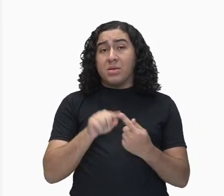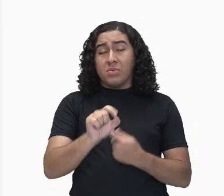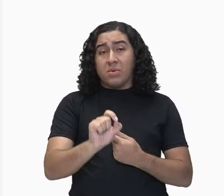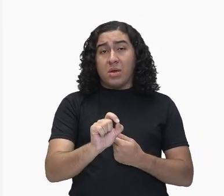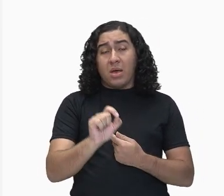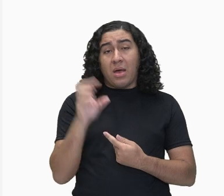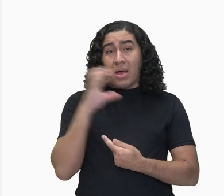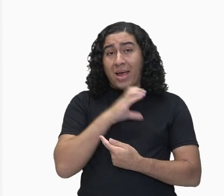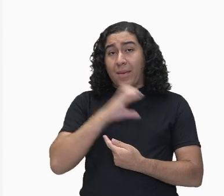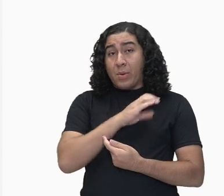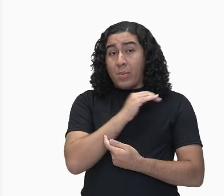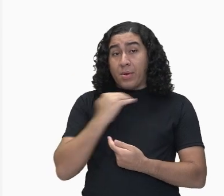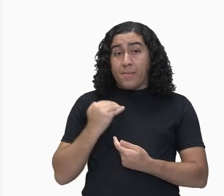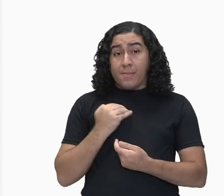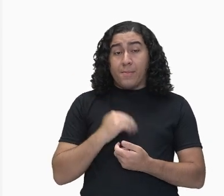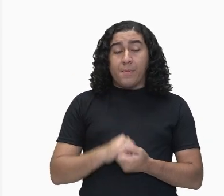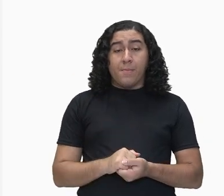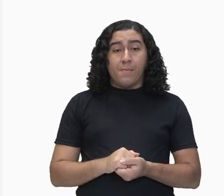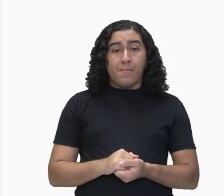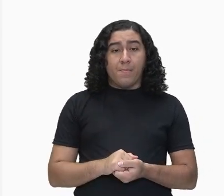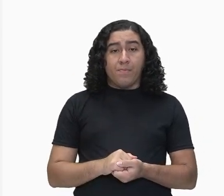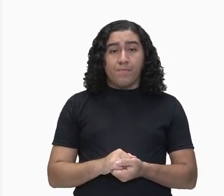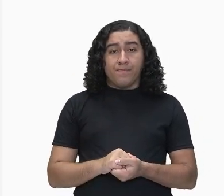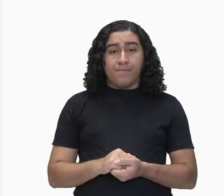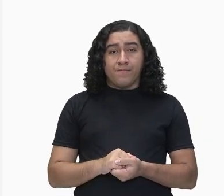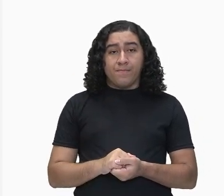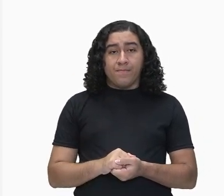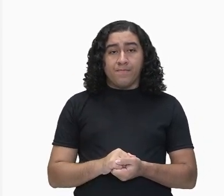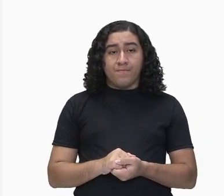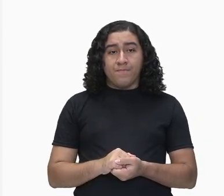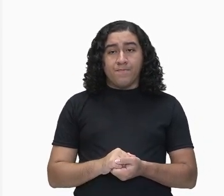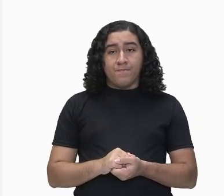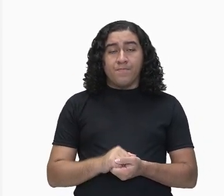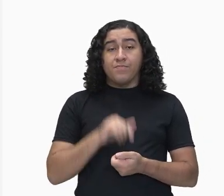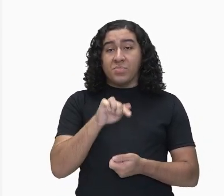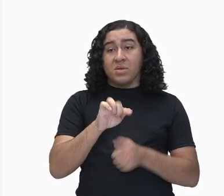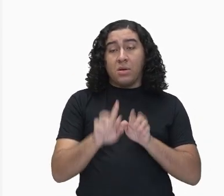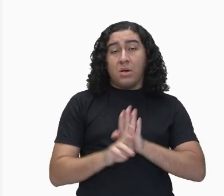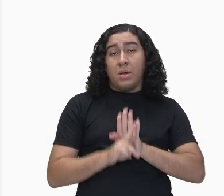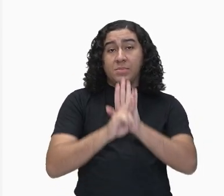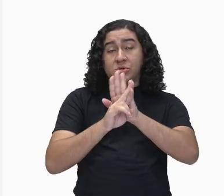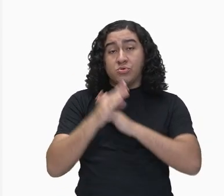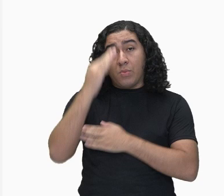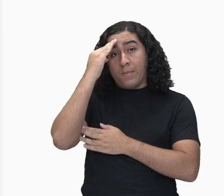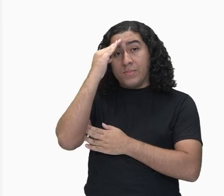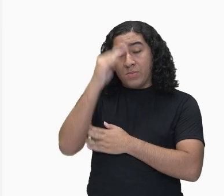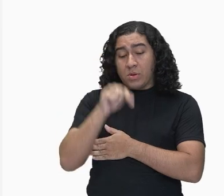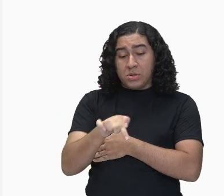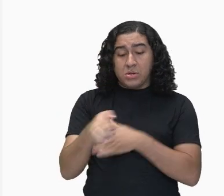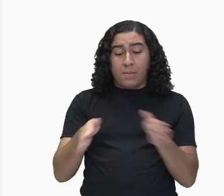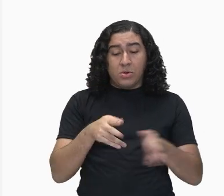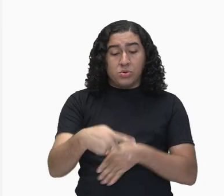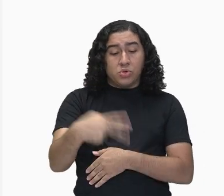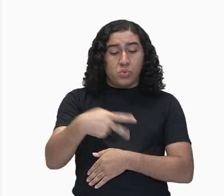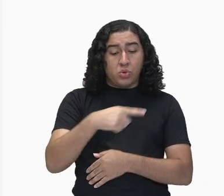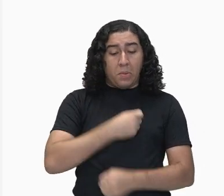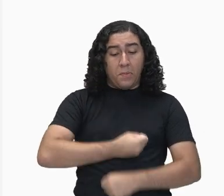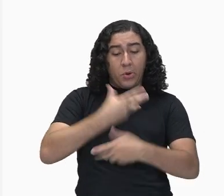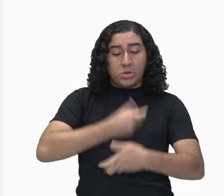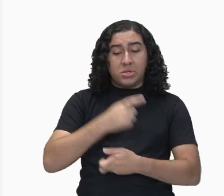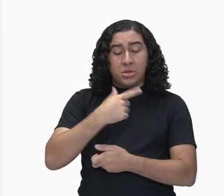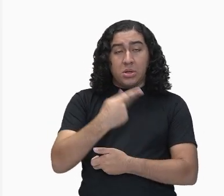né? Álvares de Azevedo é o poeta mais representativo dessa segunda fase. Sua poesia se destaca